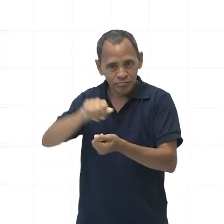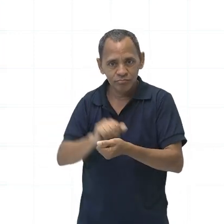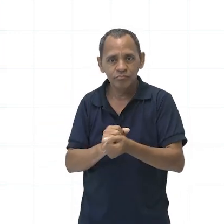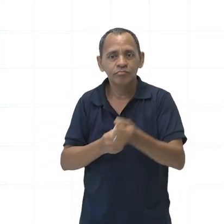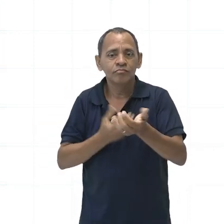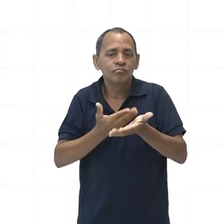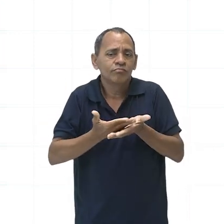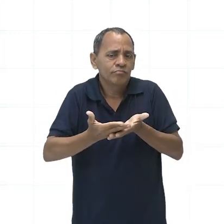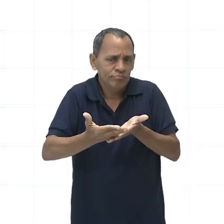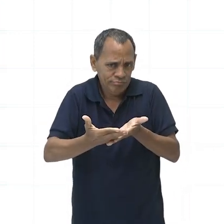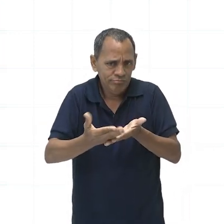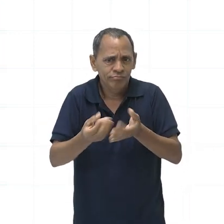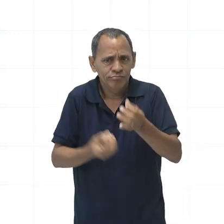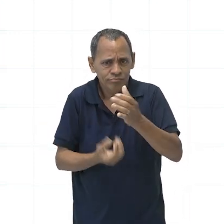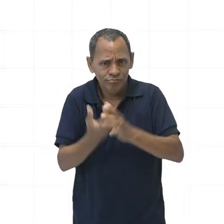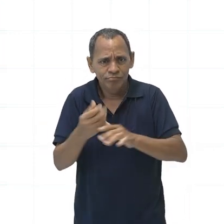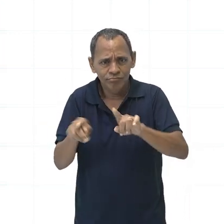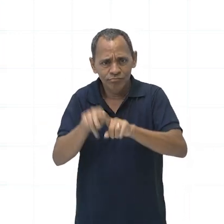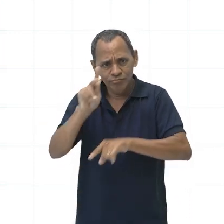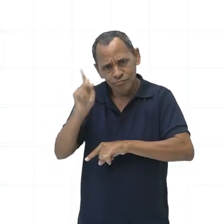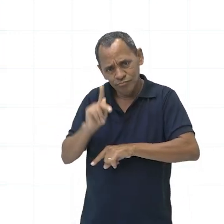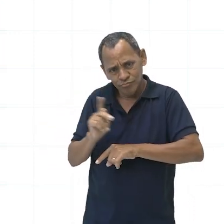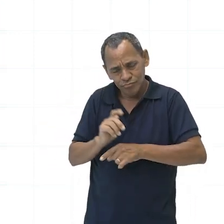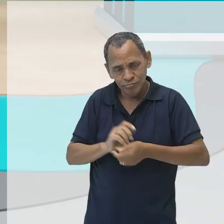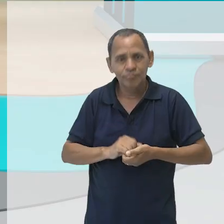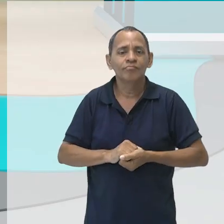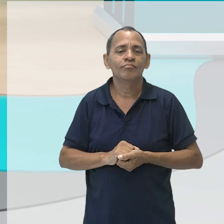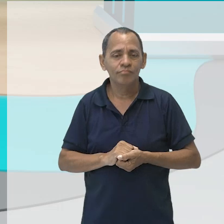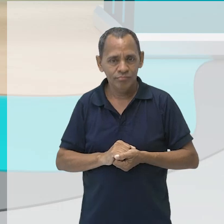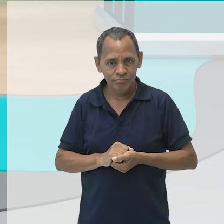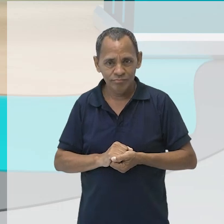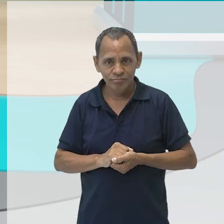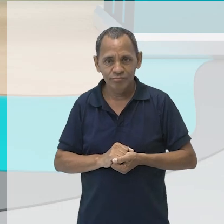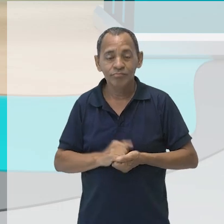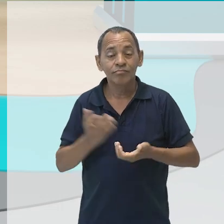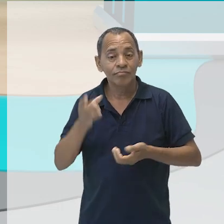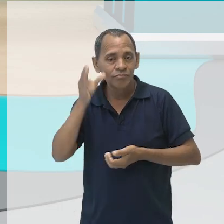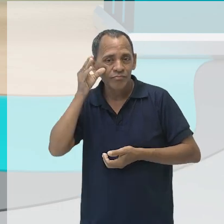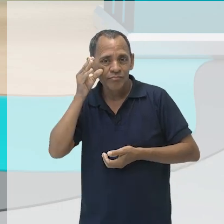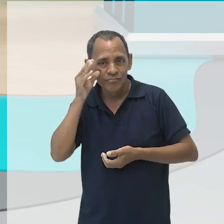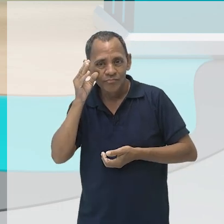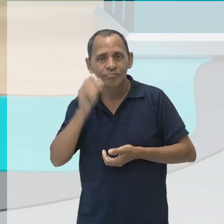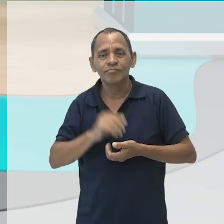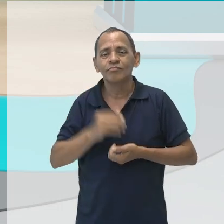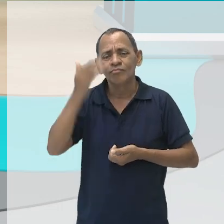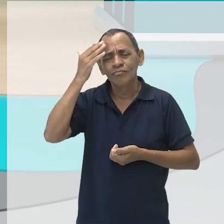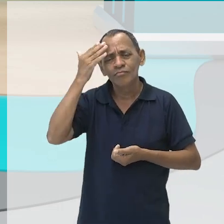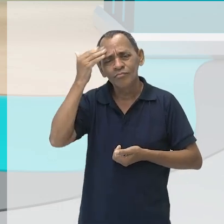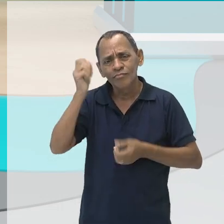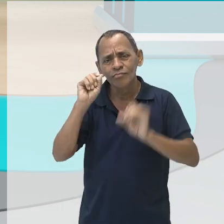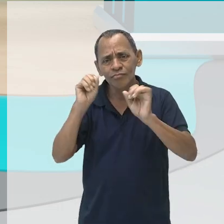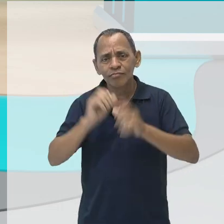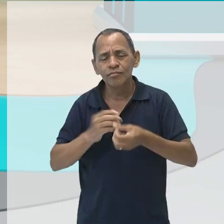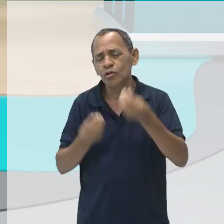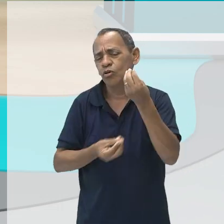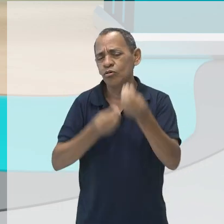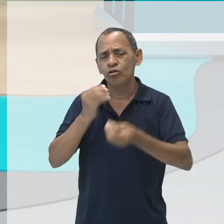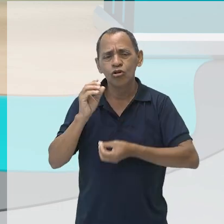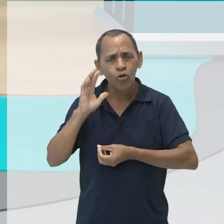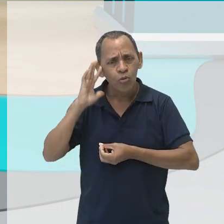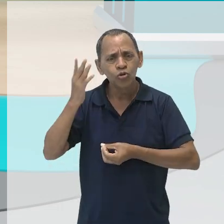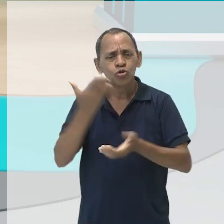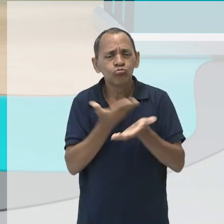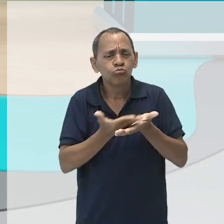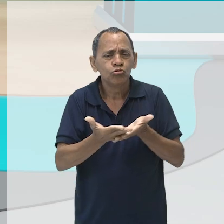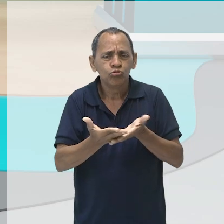origem, história e benefícios. E aí, estão curiosos para saber como se originou as